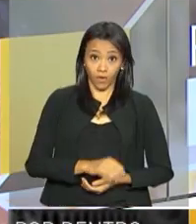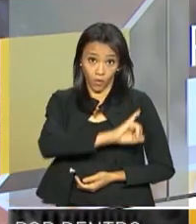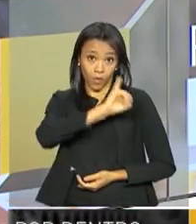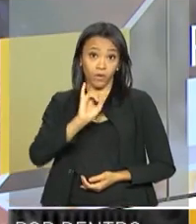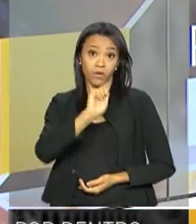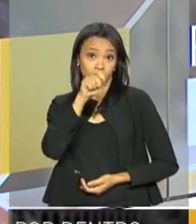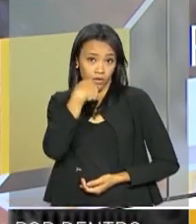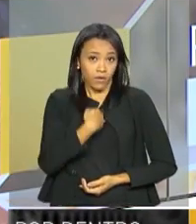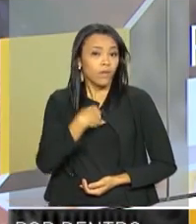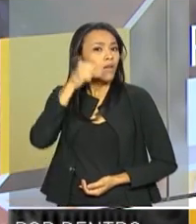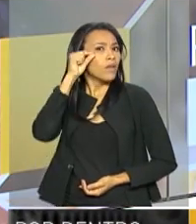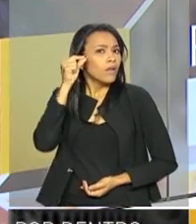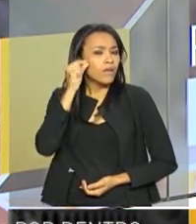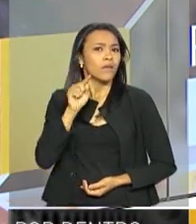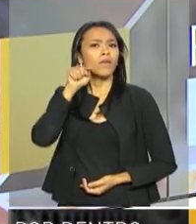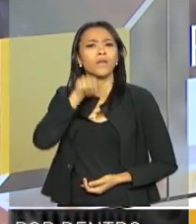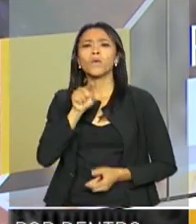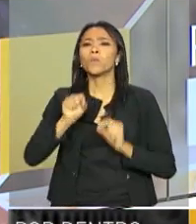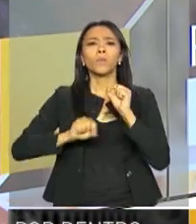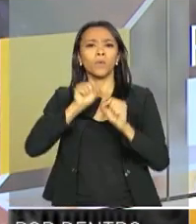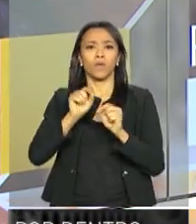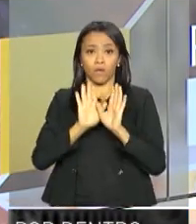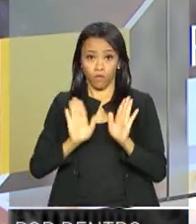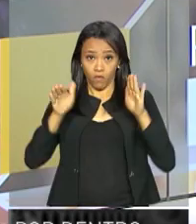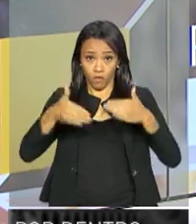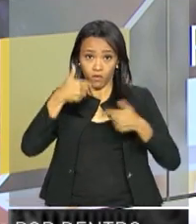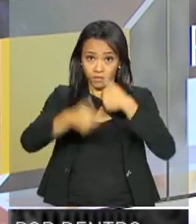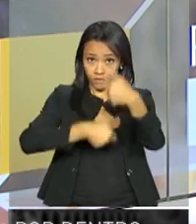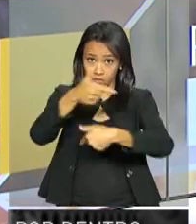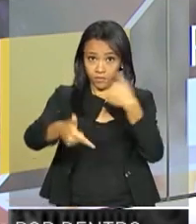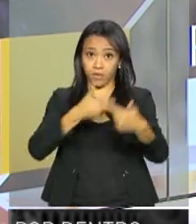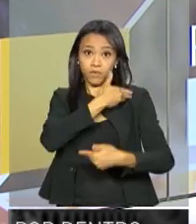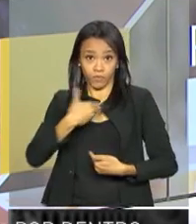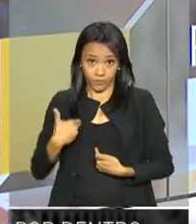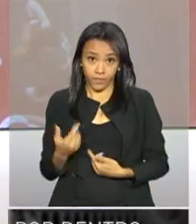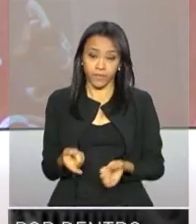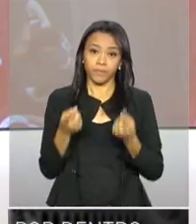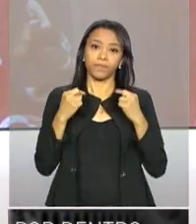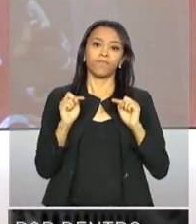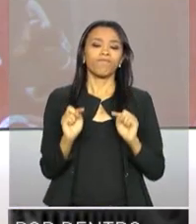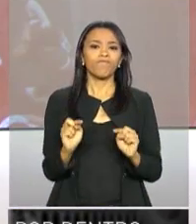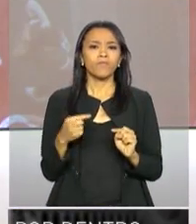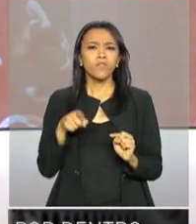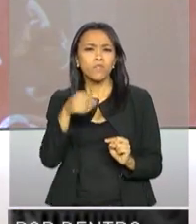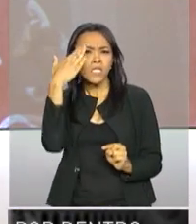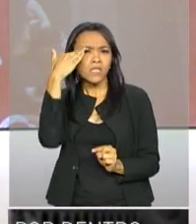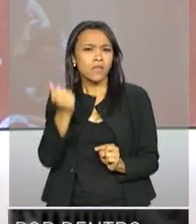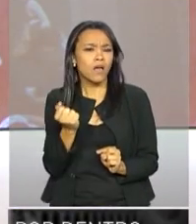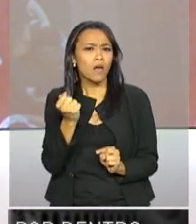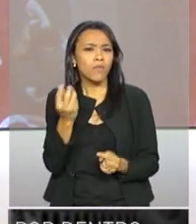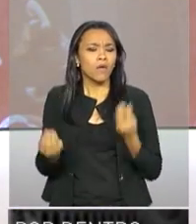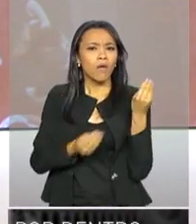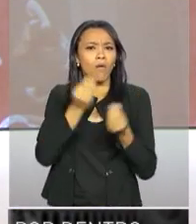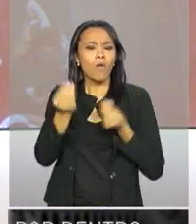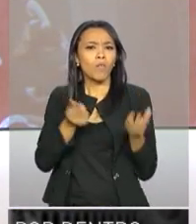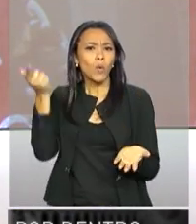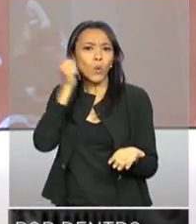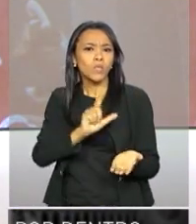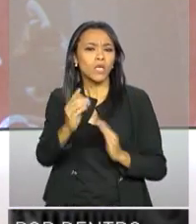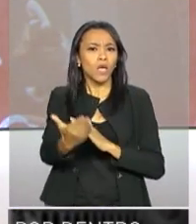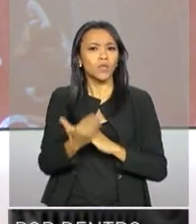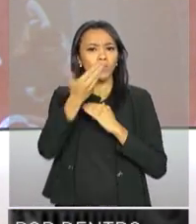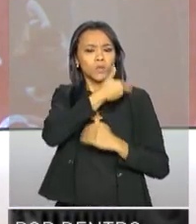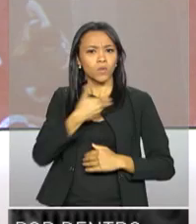Olá eu sou Renata corcini e este é o programa por dentro do governo você sabe como ter acesso aos